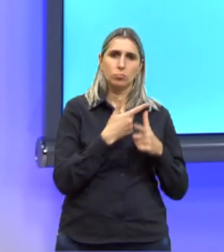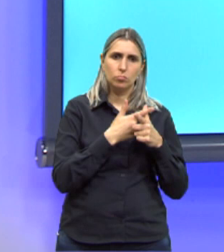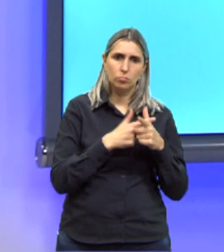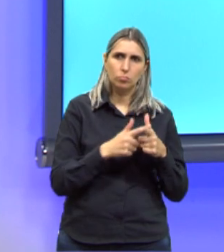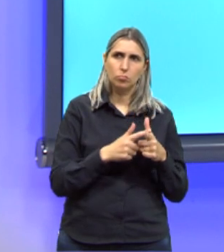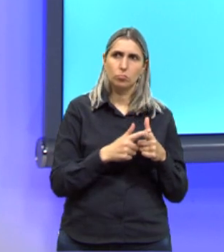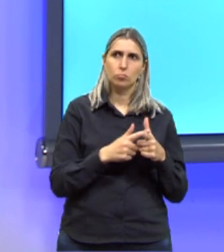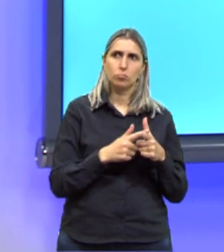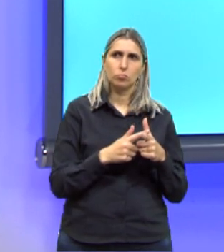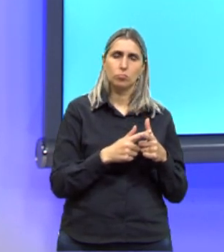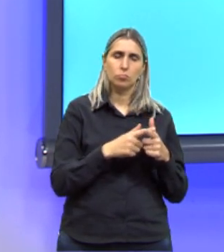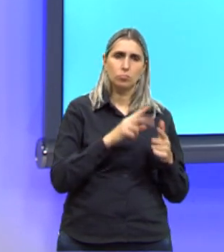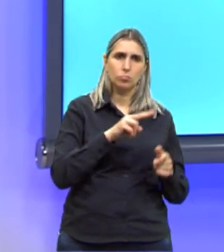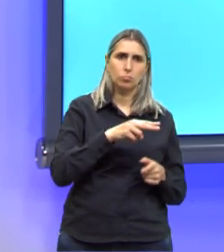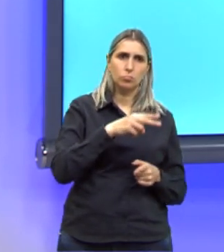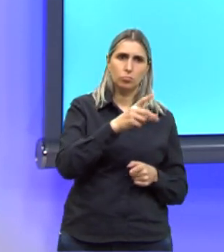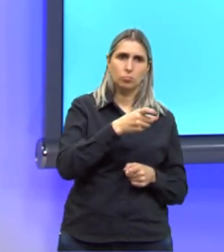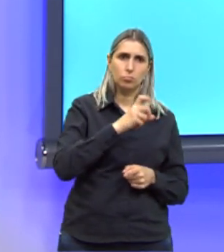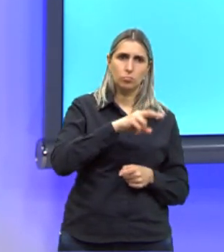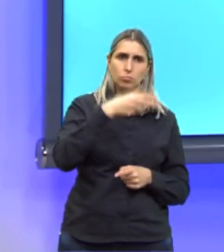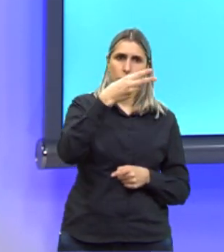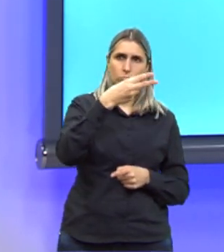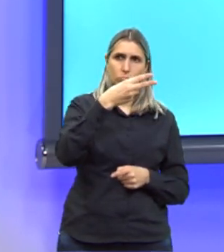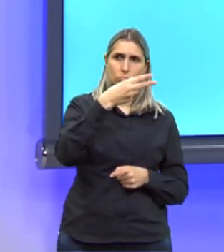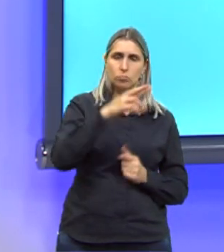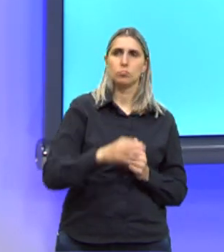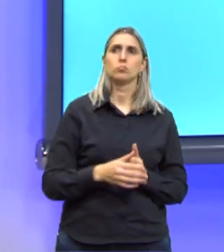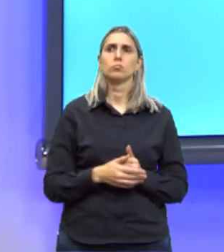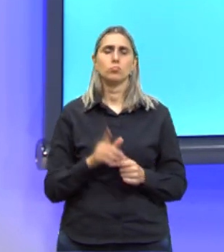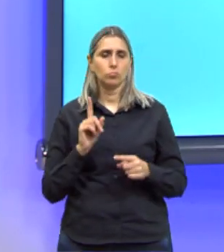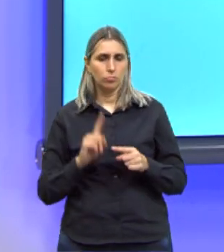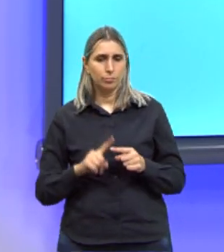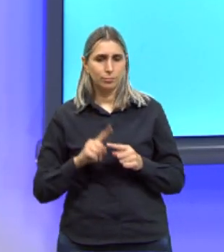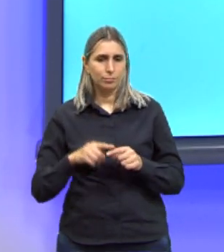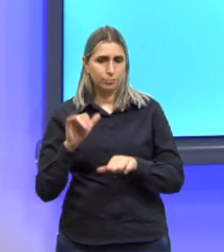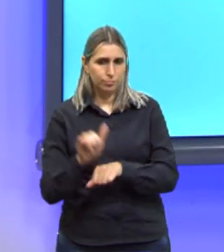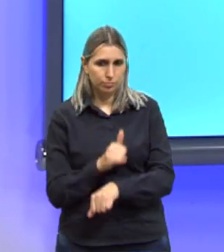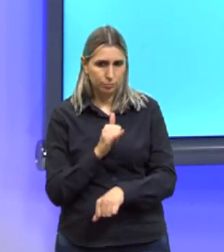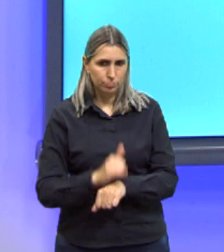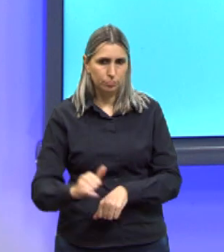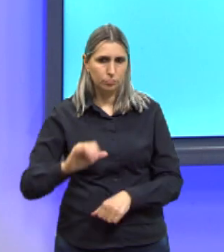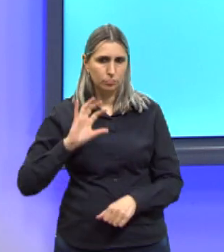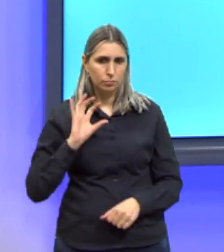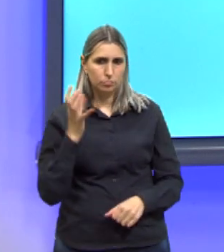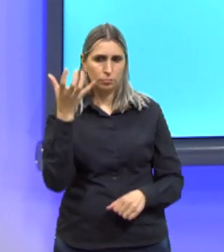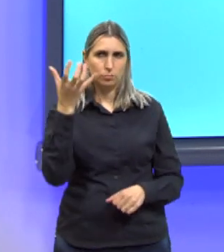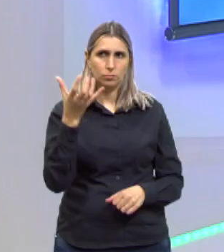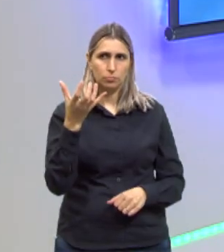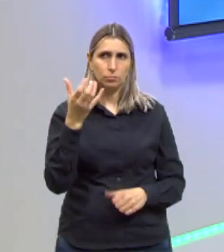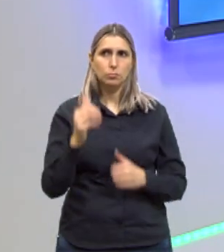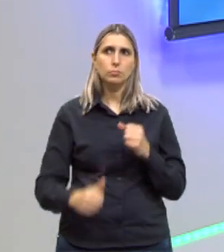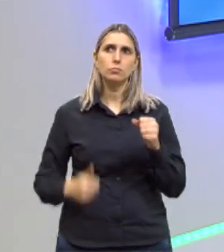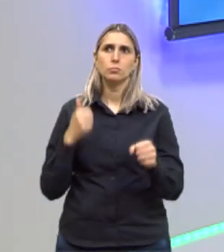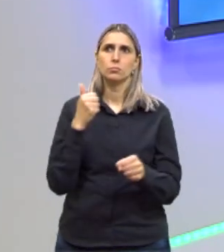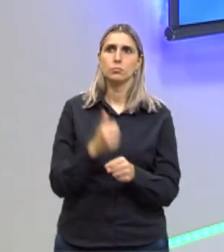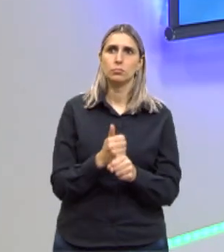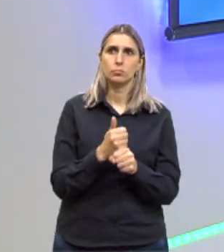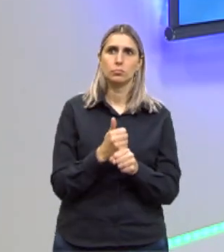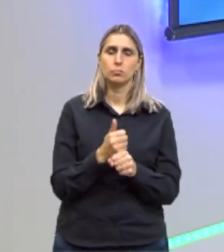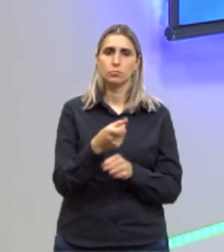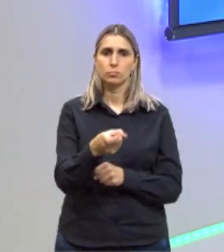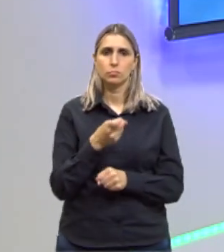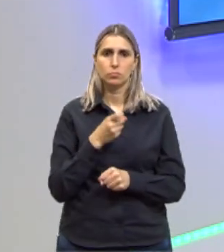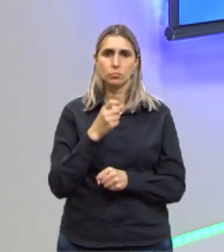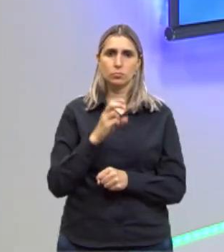e deixei 2 ao quadrado. Por quê? Porque a estratégia de resolução é substituir o